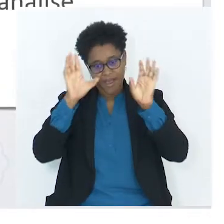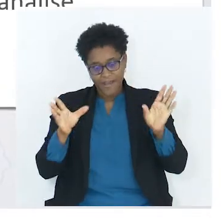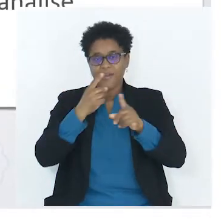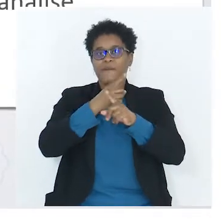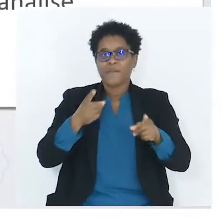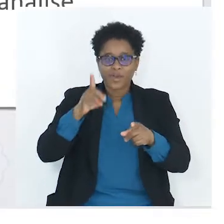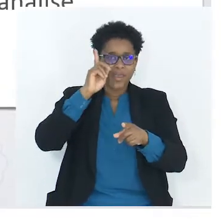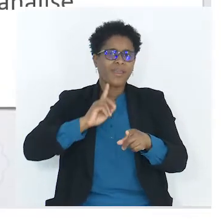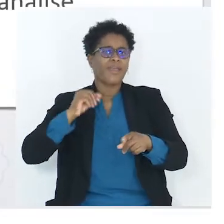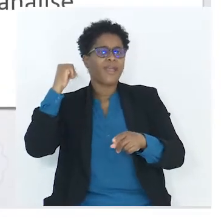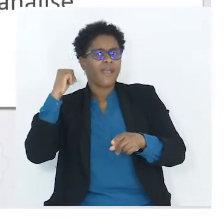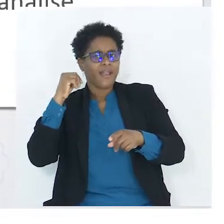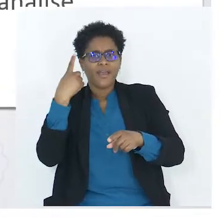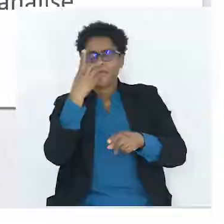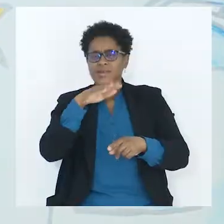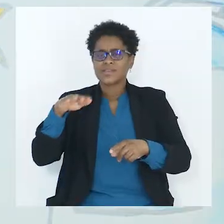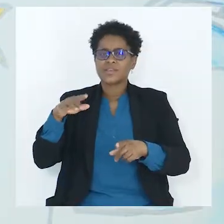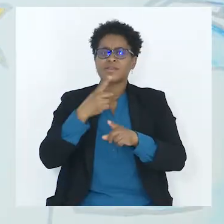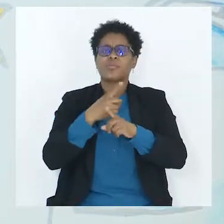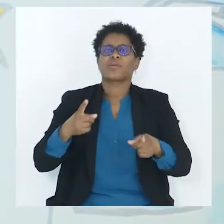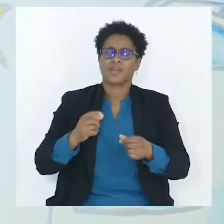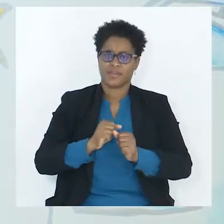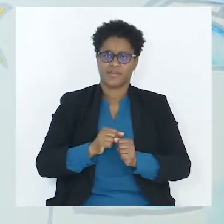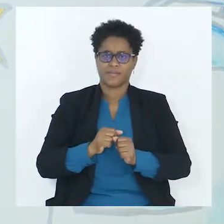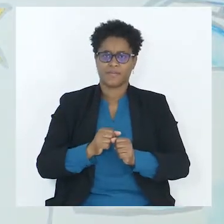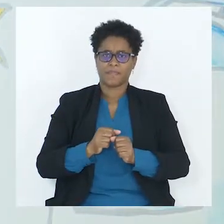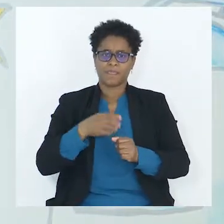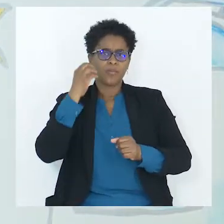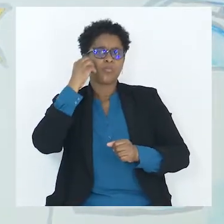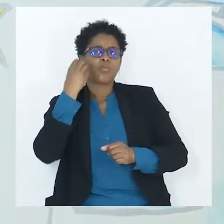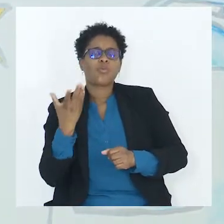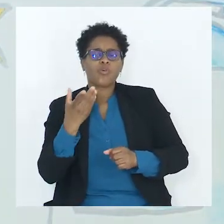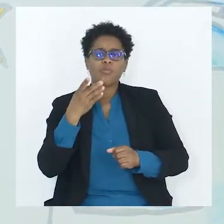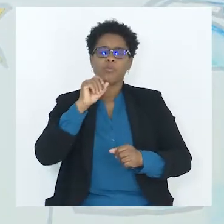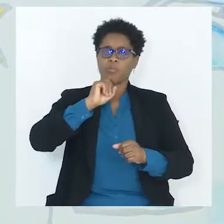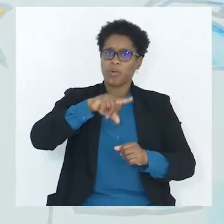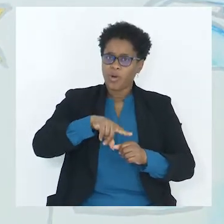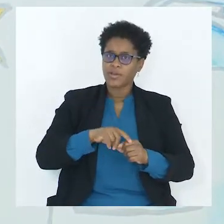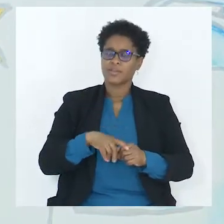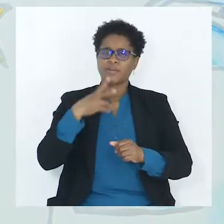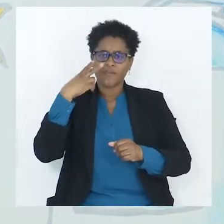Pois, porque ela é uma ciência? Porque é uma ciência. Como podem